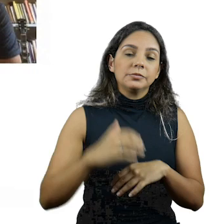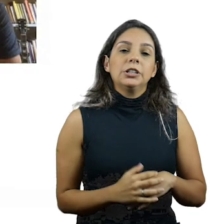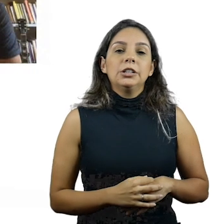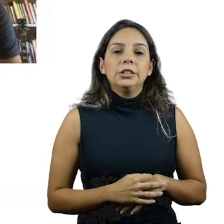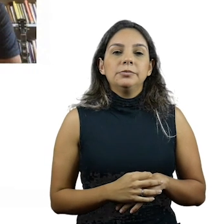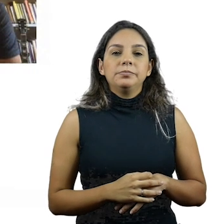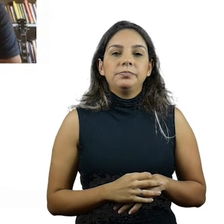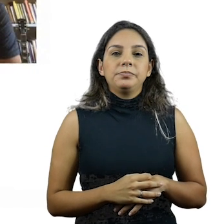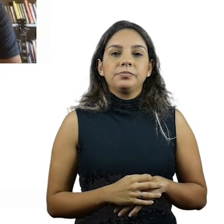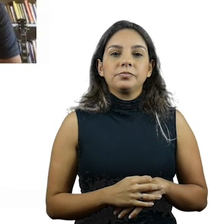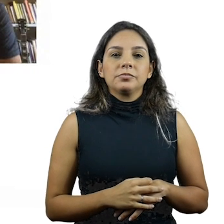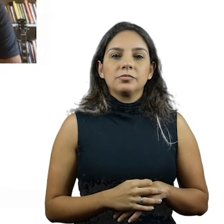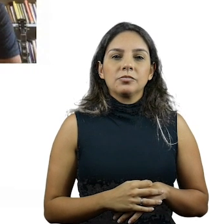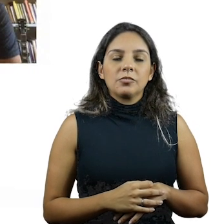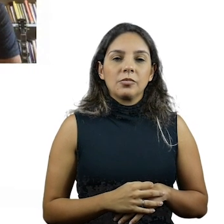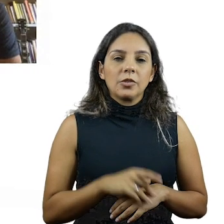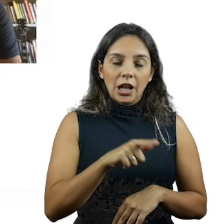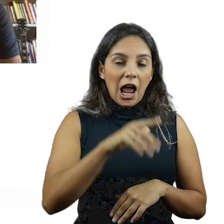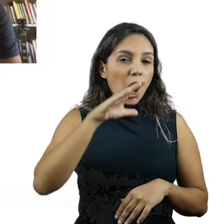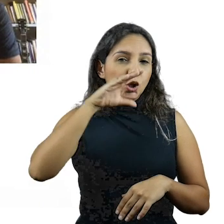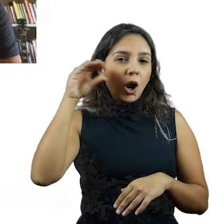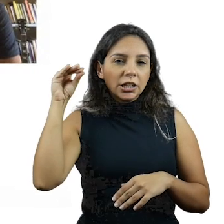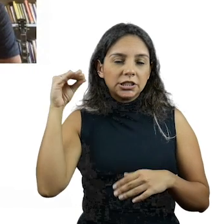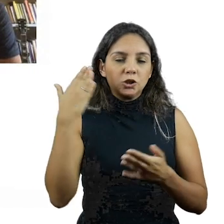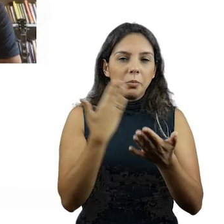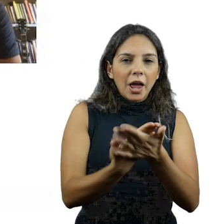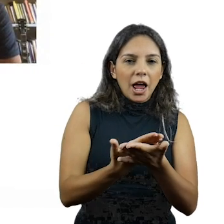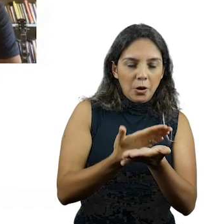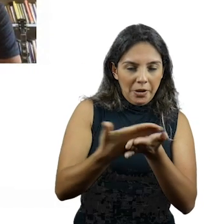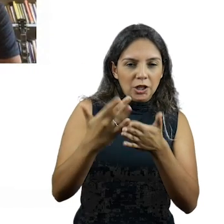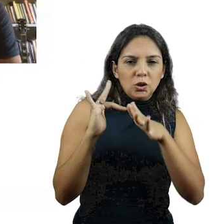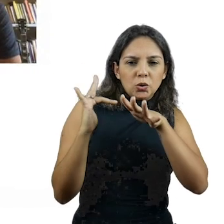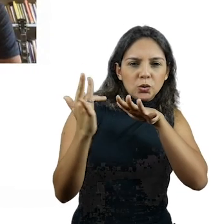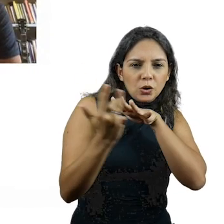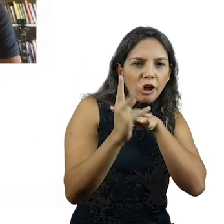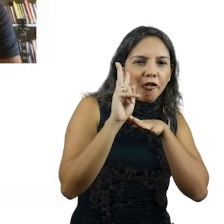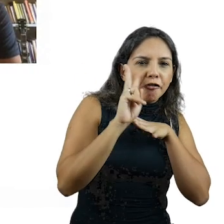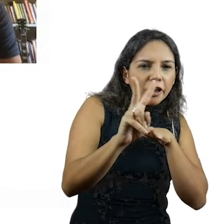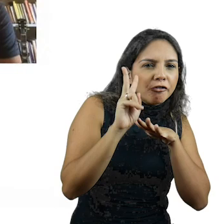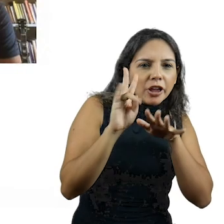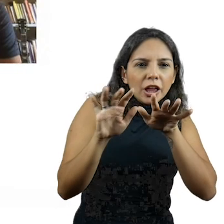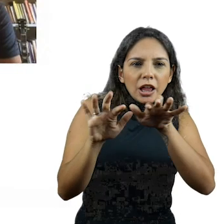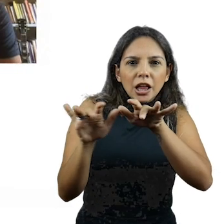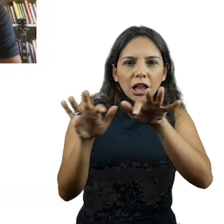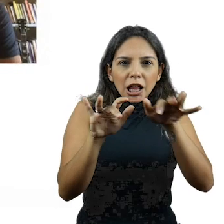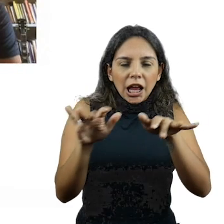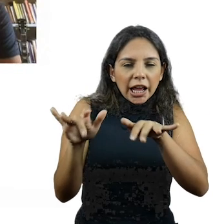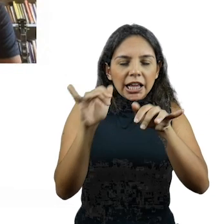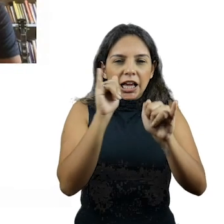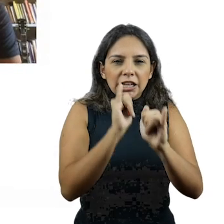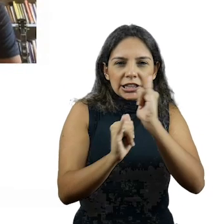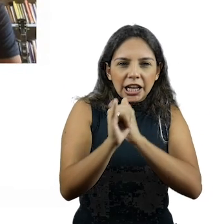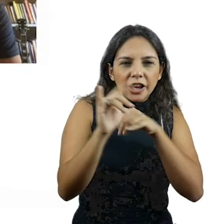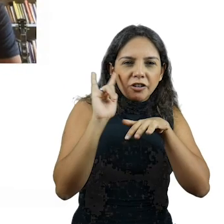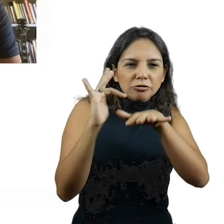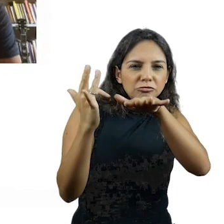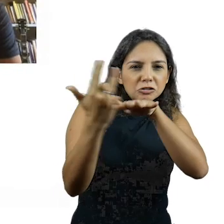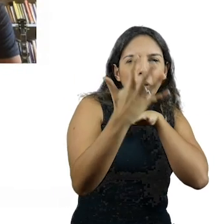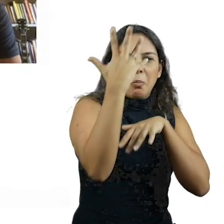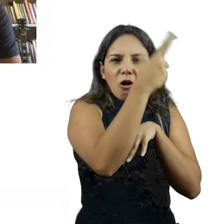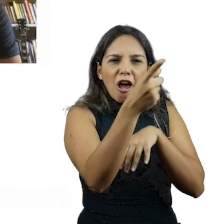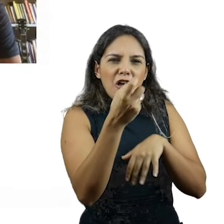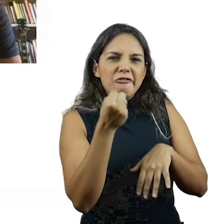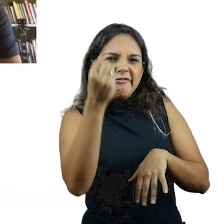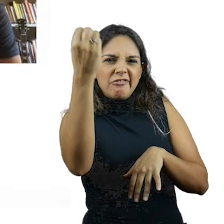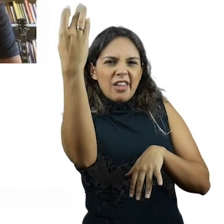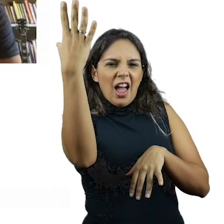estrutura emocional, que está ali começando a adolescência e começa a ver casos de sucesso, ou seja, todo mundo nas redes sociais, bonito, viajando,